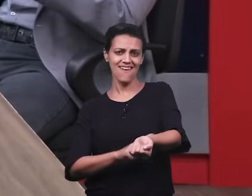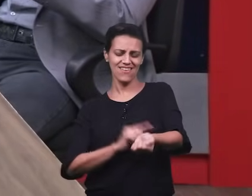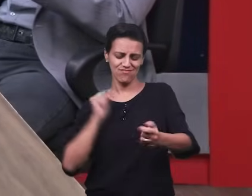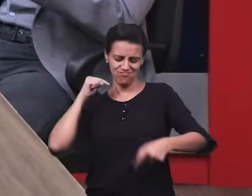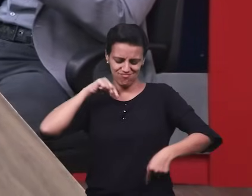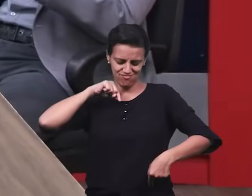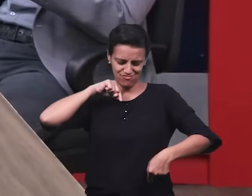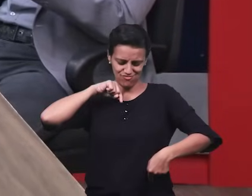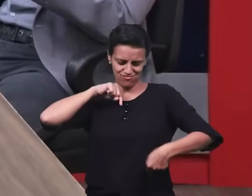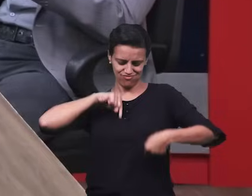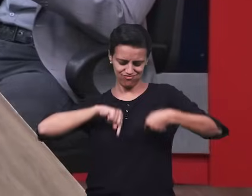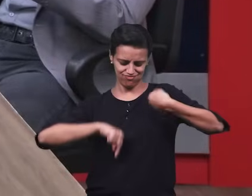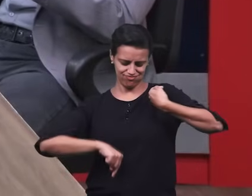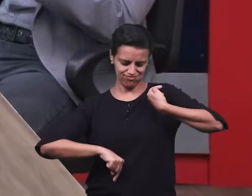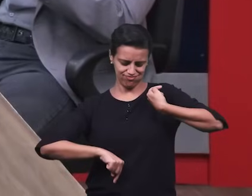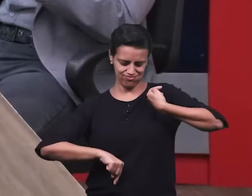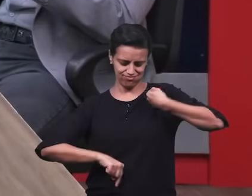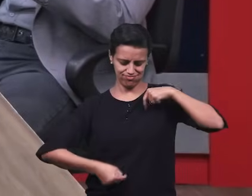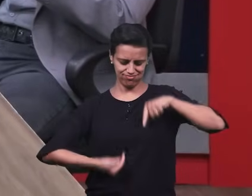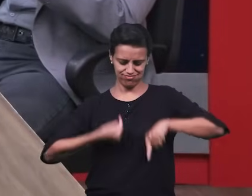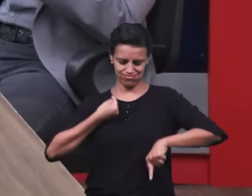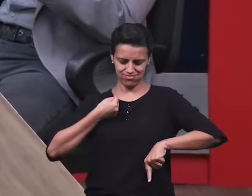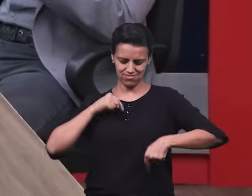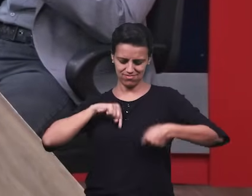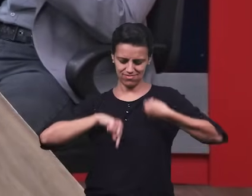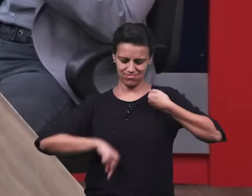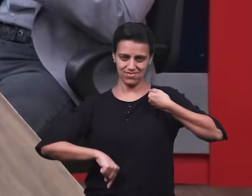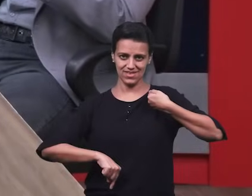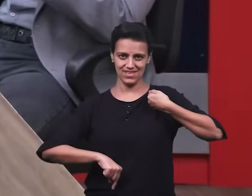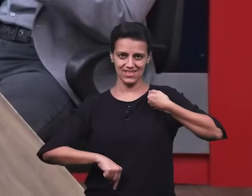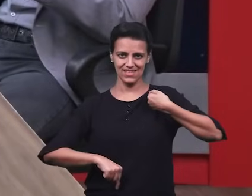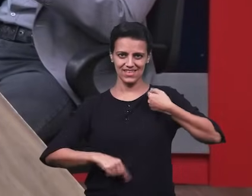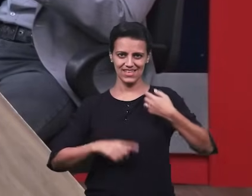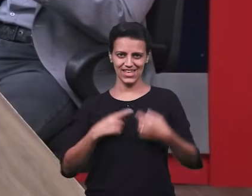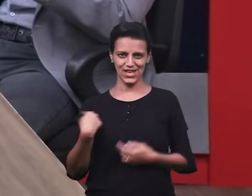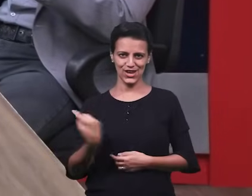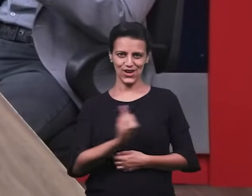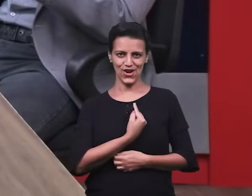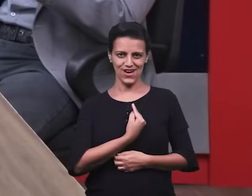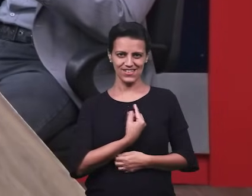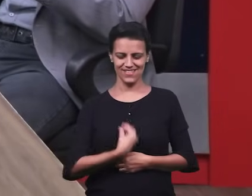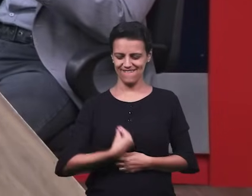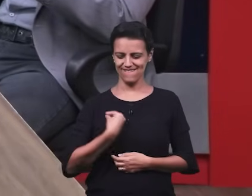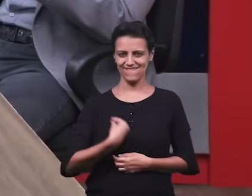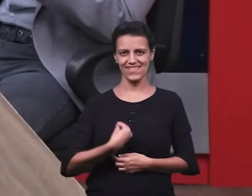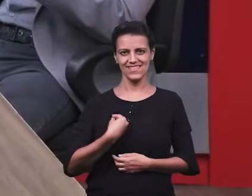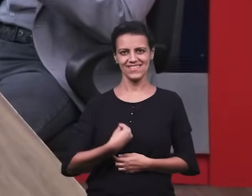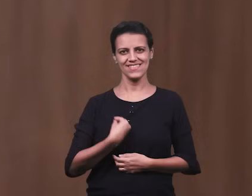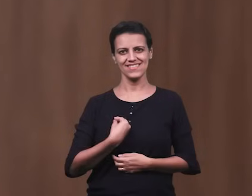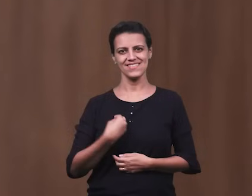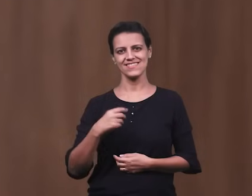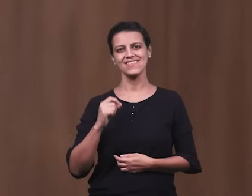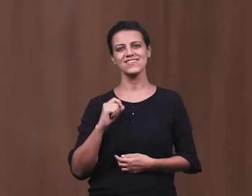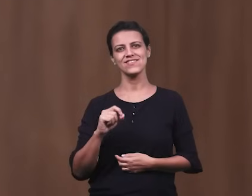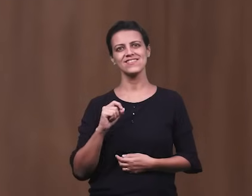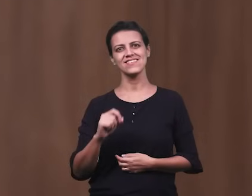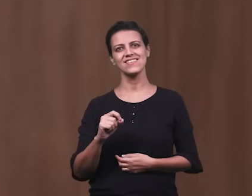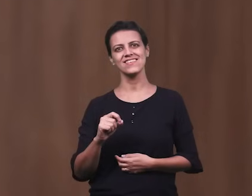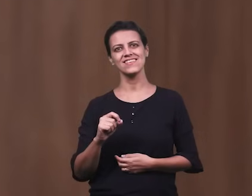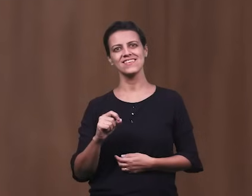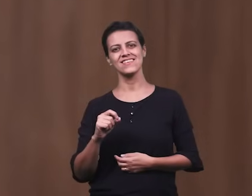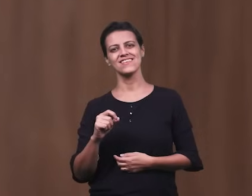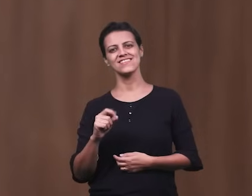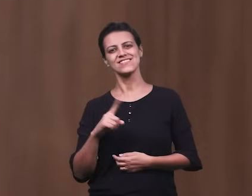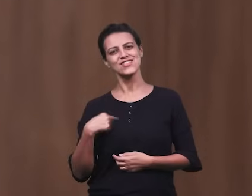corpo vivo, que é a igreja, e nós podemos usufruir de todos esses benefícios, né? Que, com as ordenanças do cérebro,